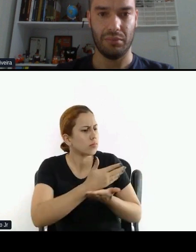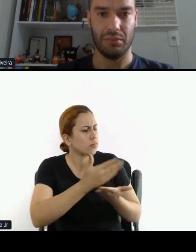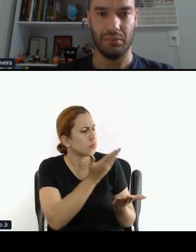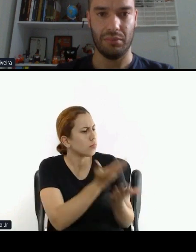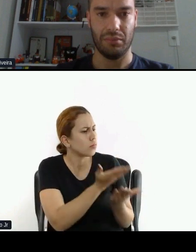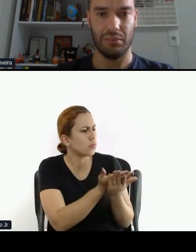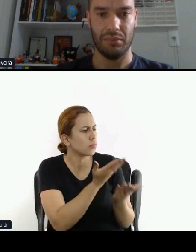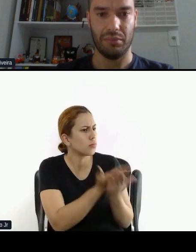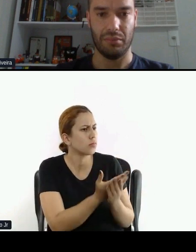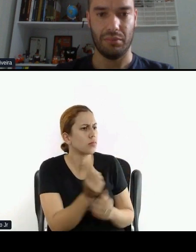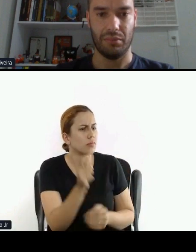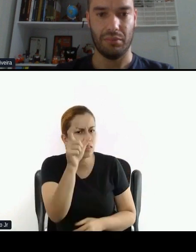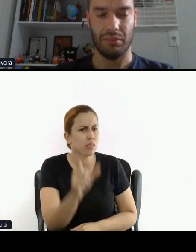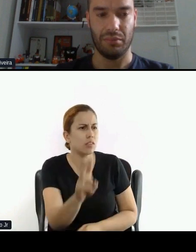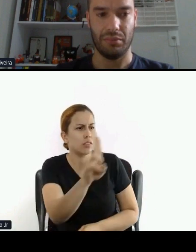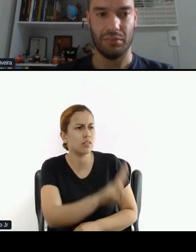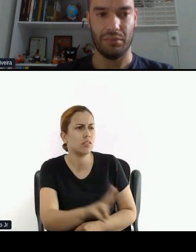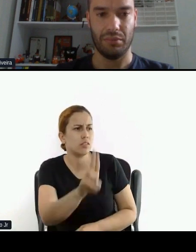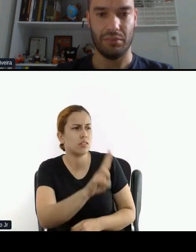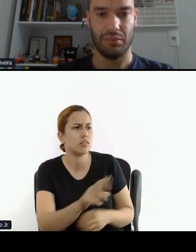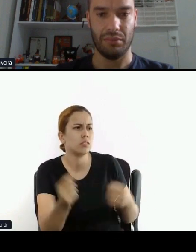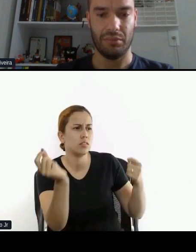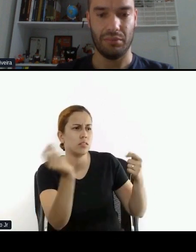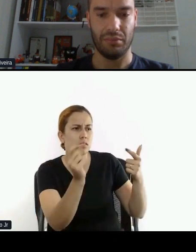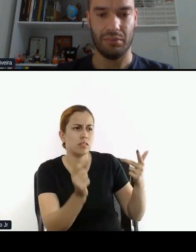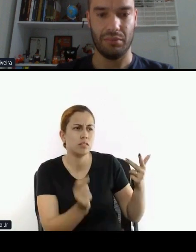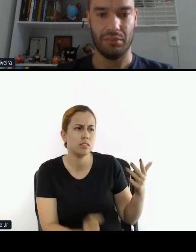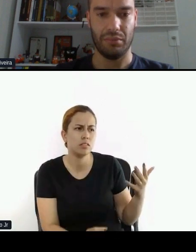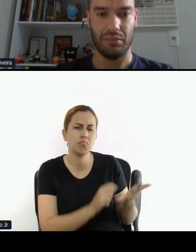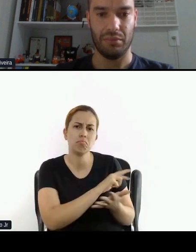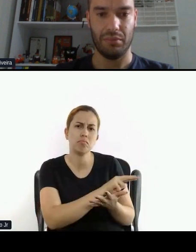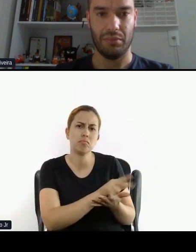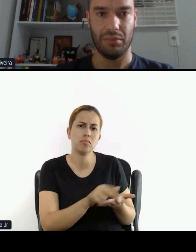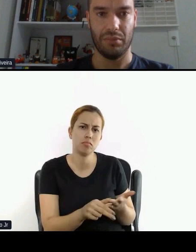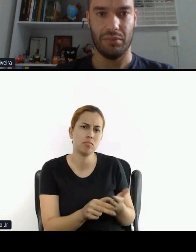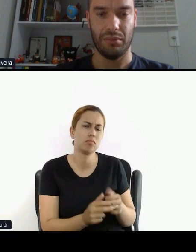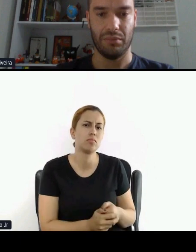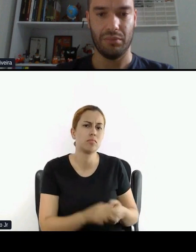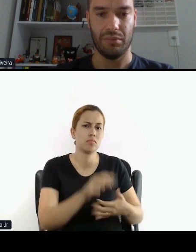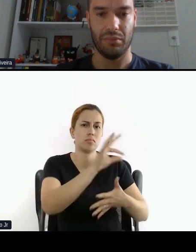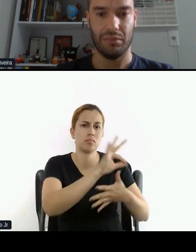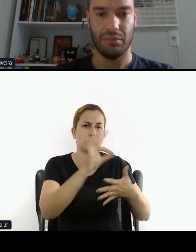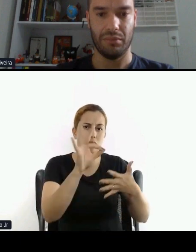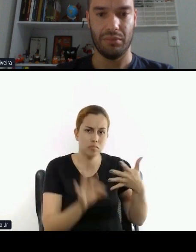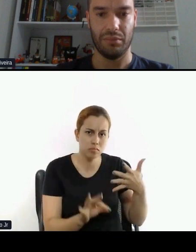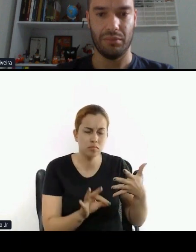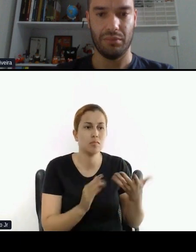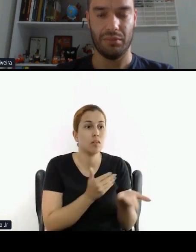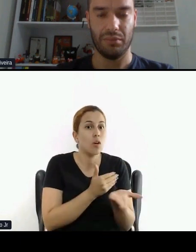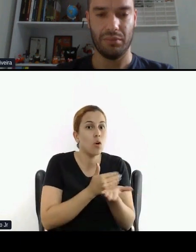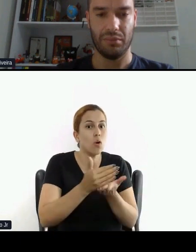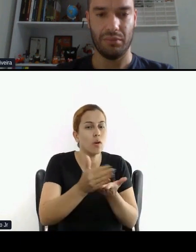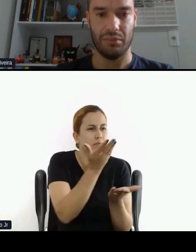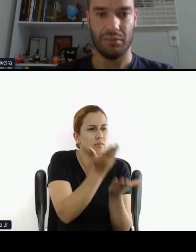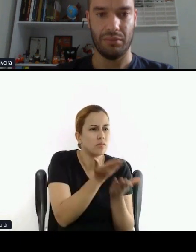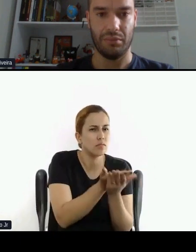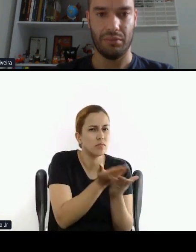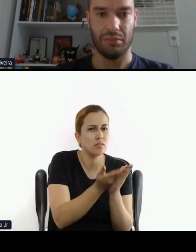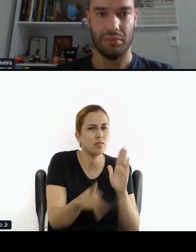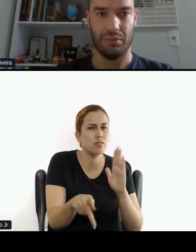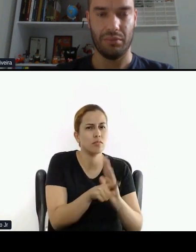usuários utilizam, né, nossa aplicação, nosso front-end. Aí foi onde eu entrei na parte também de estudar os conceitos de